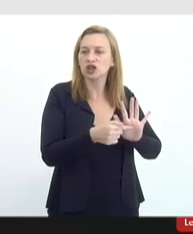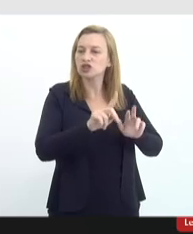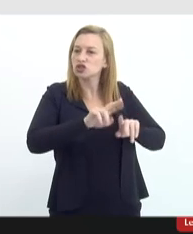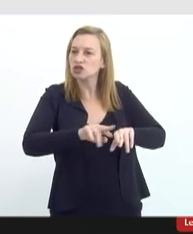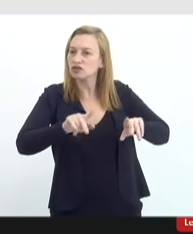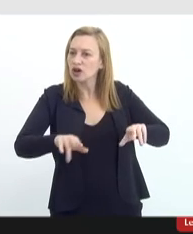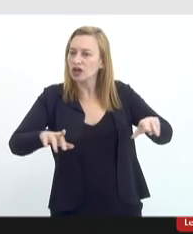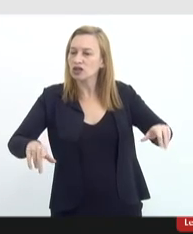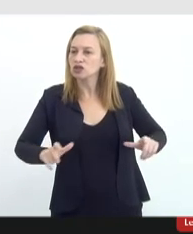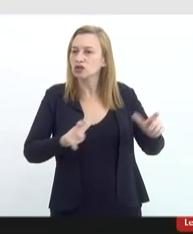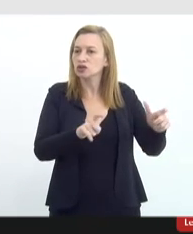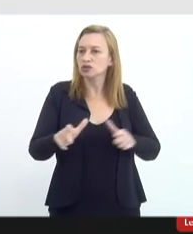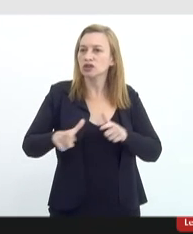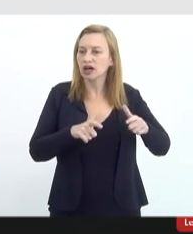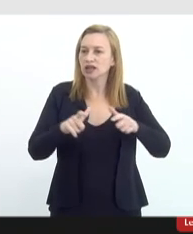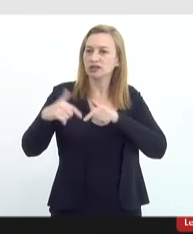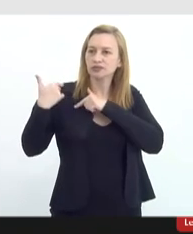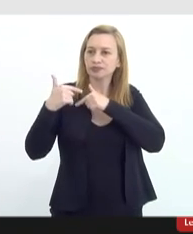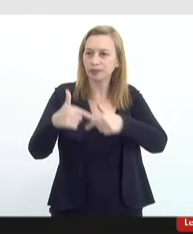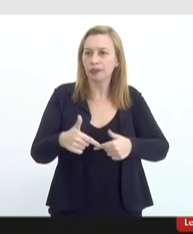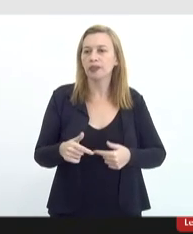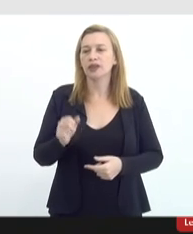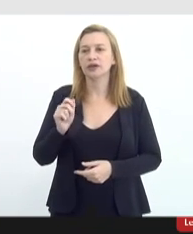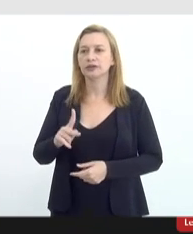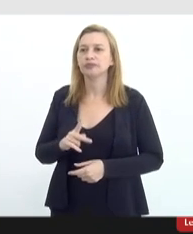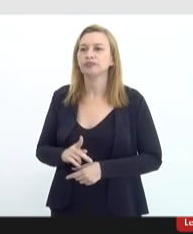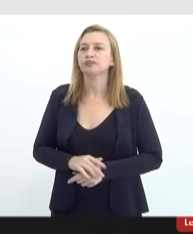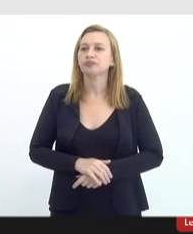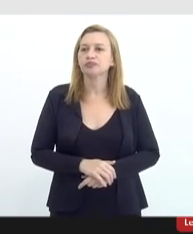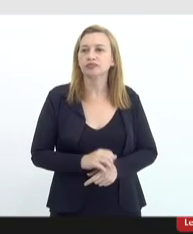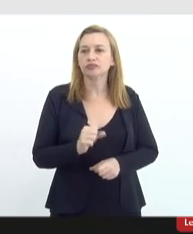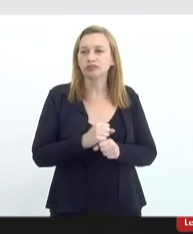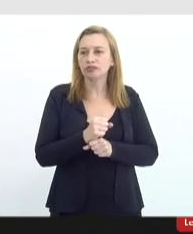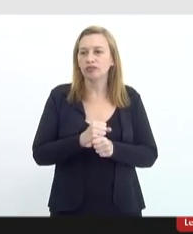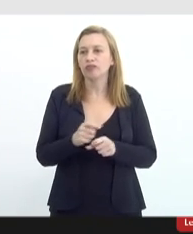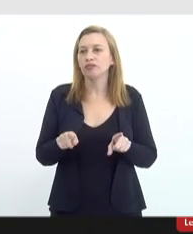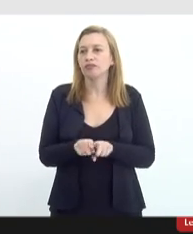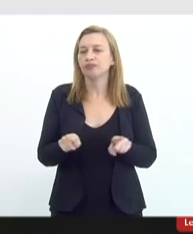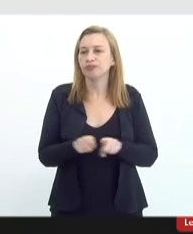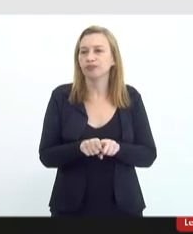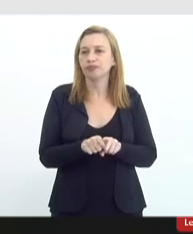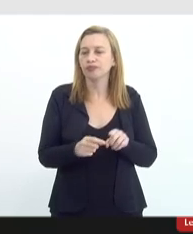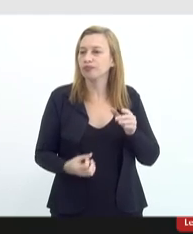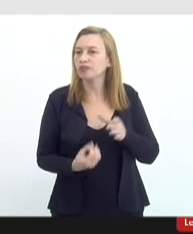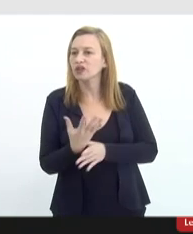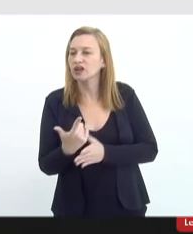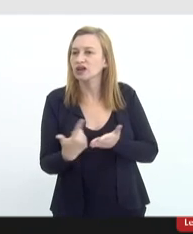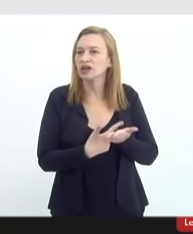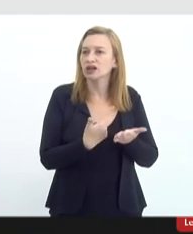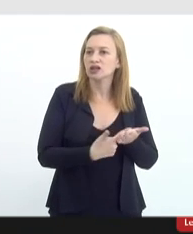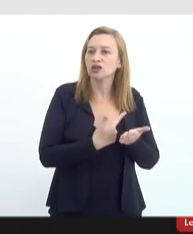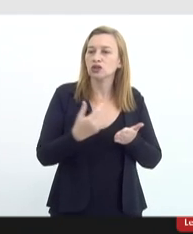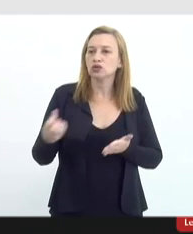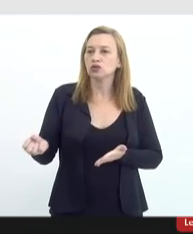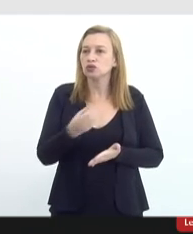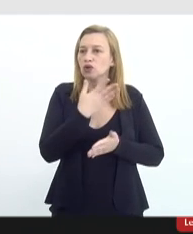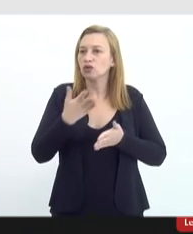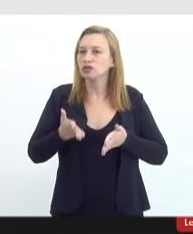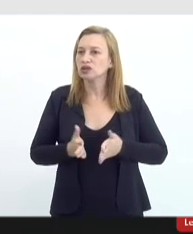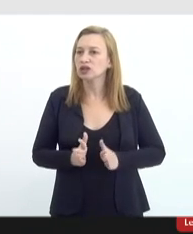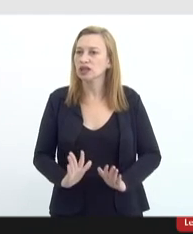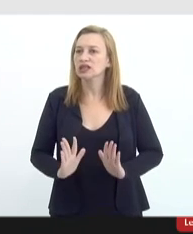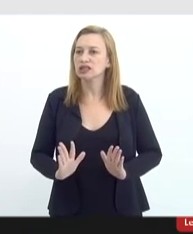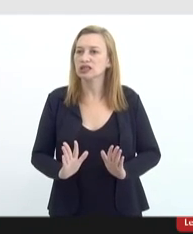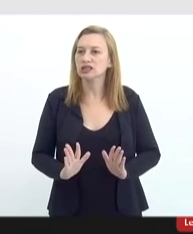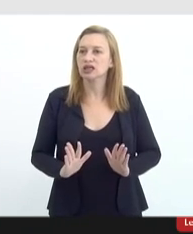templos religiosos dessas tradições. Tá? Foi nessa década também que foi lançado esse livro Novo Nascimento, Os Evangélicos em Casa, na